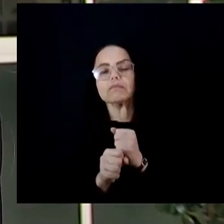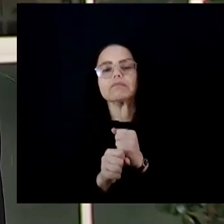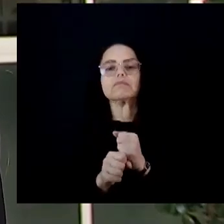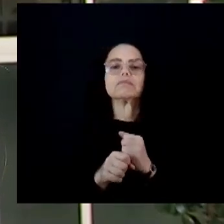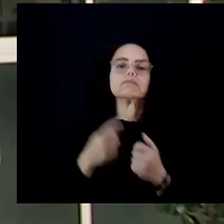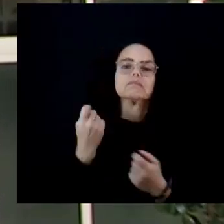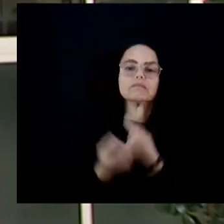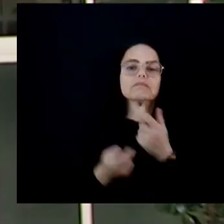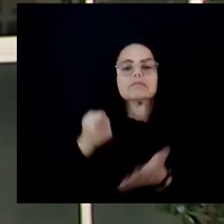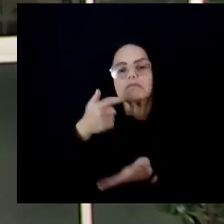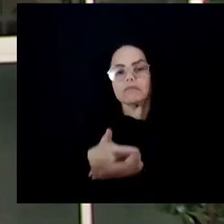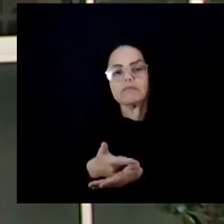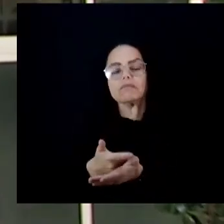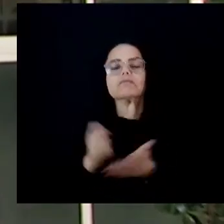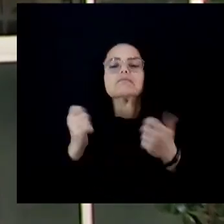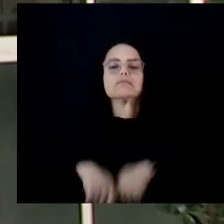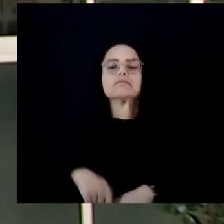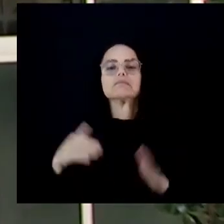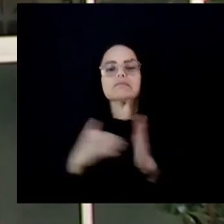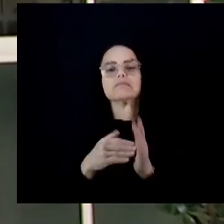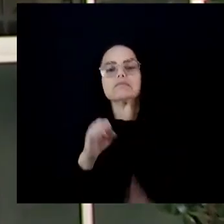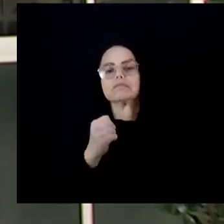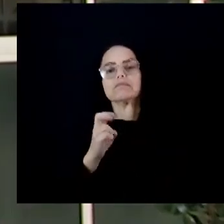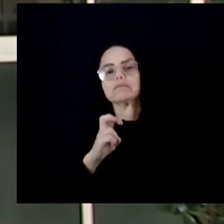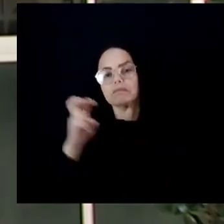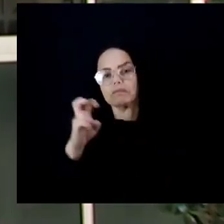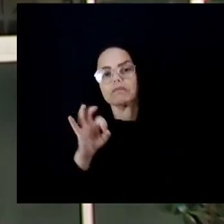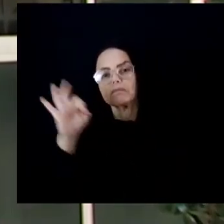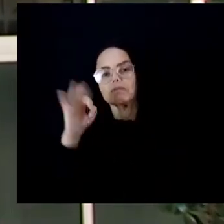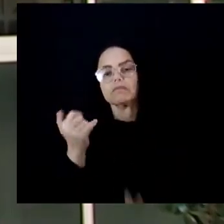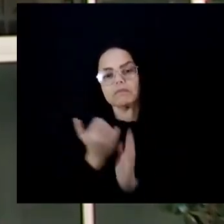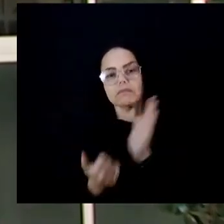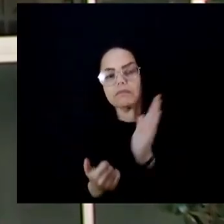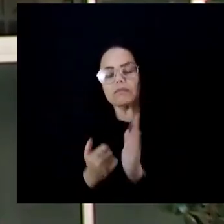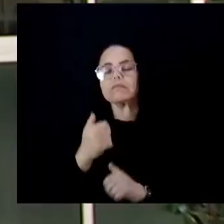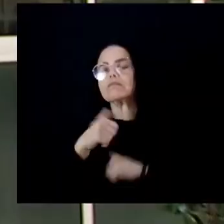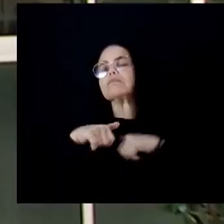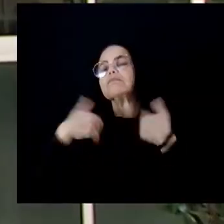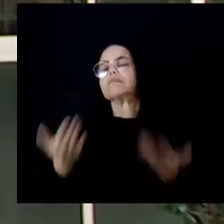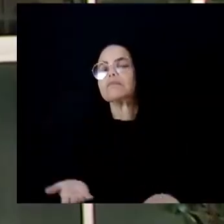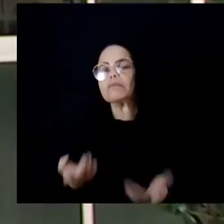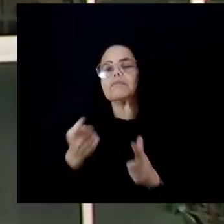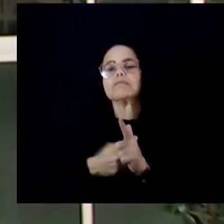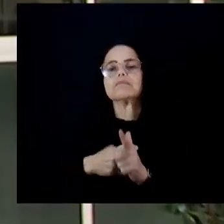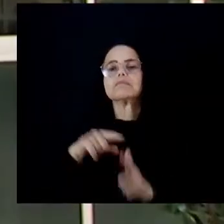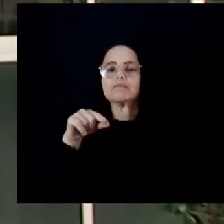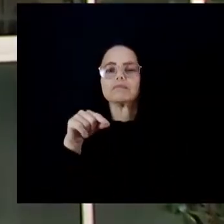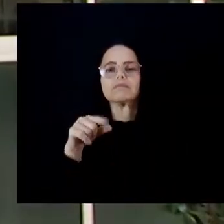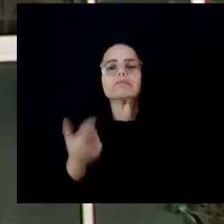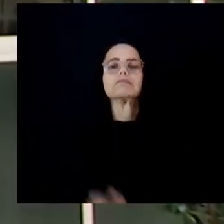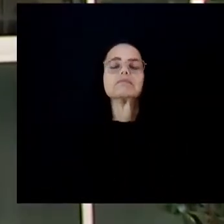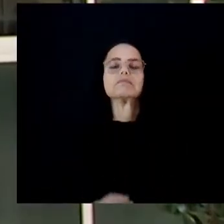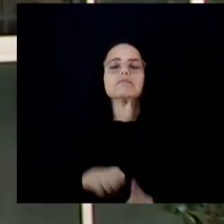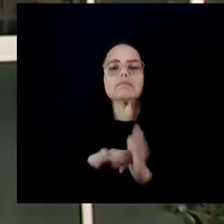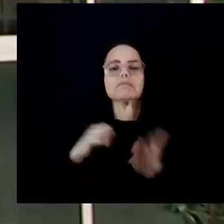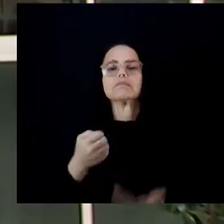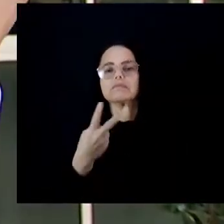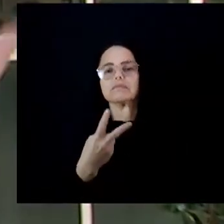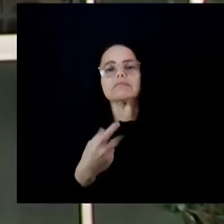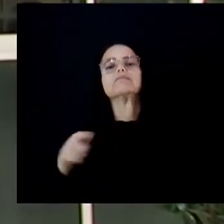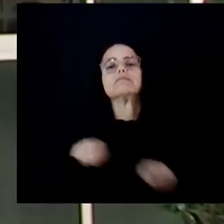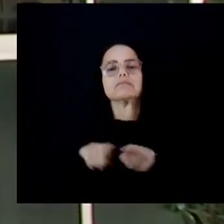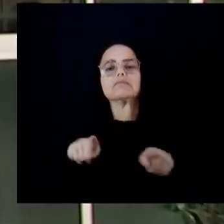pagamento, ele pode chegar até 85% de desconto. Quais são esses pequenos devedores que são específicos do edital 2? Esses pequenos devedores também vão ter os